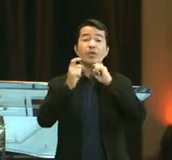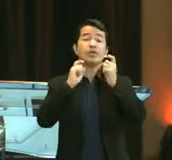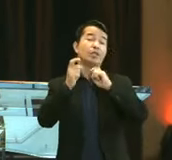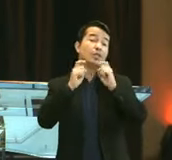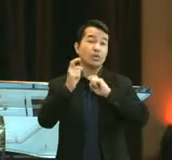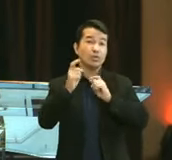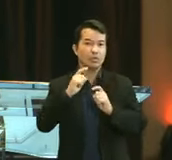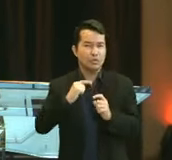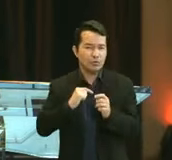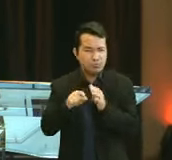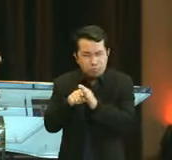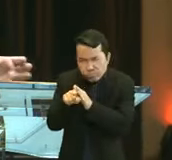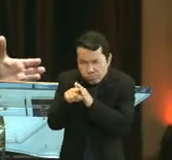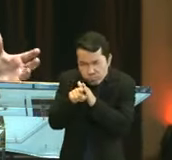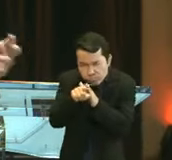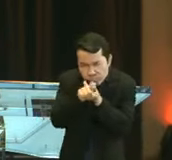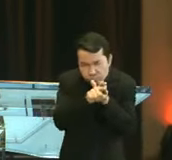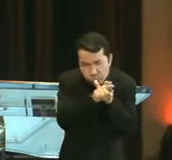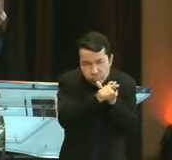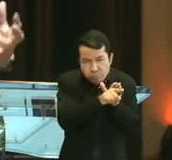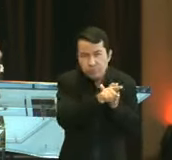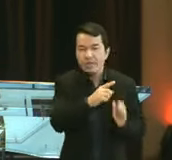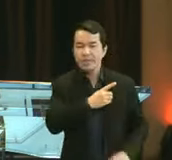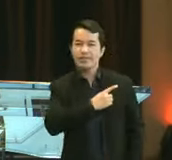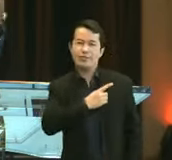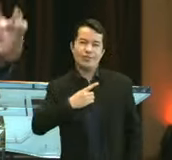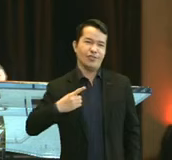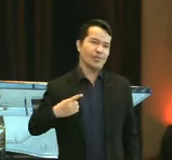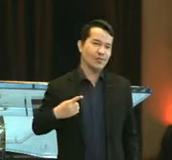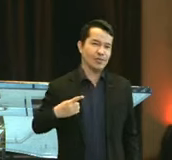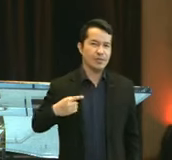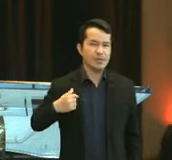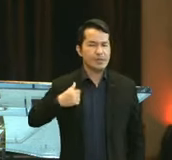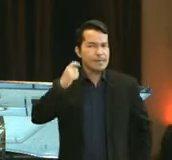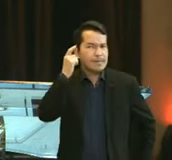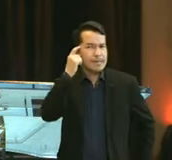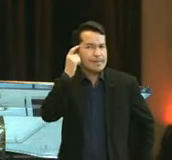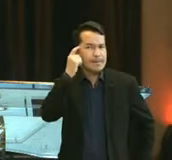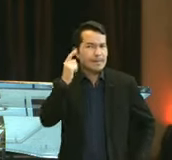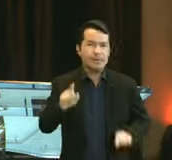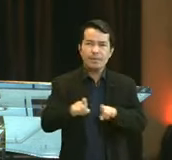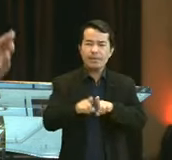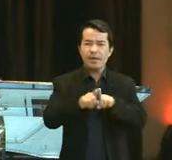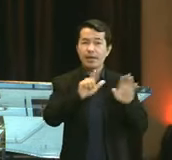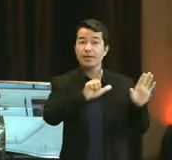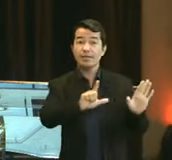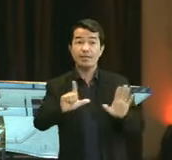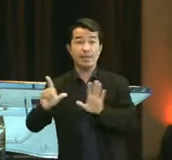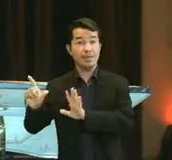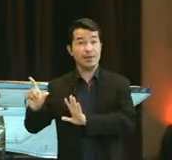dos diáconos, e Deus trouxe um entendimento diferente essa semana